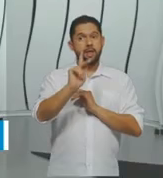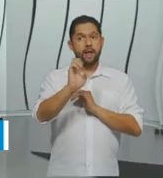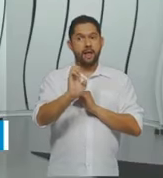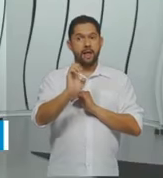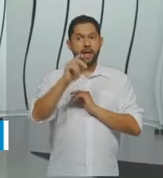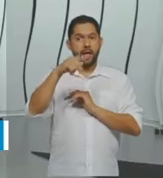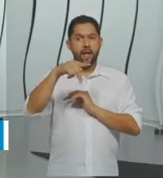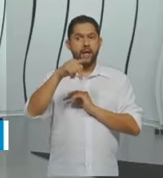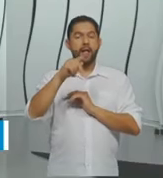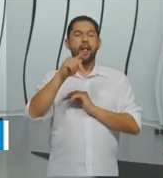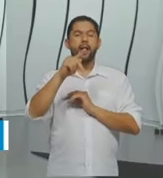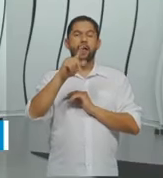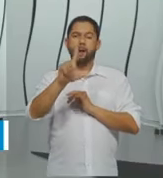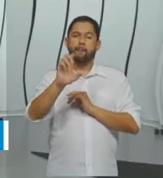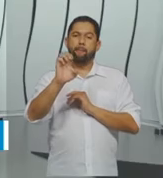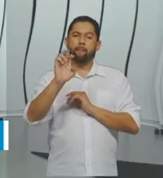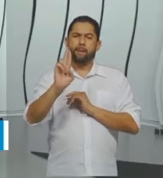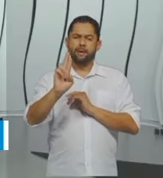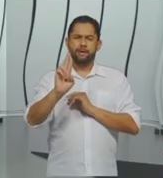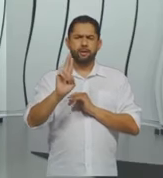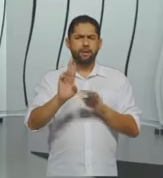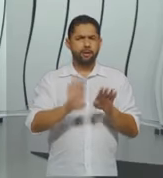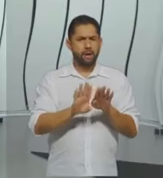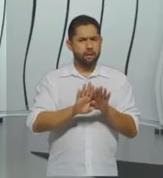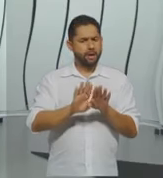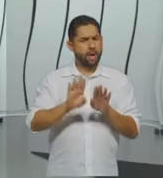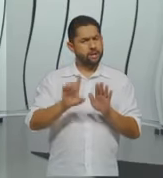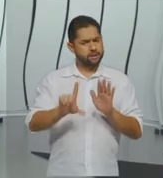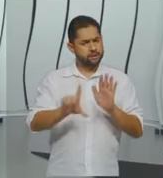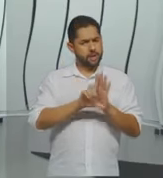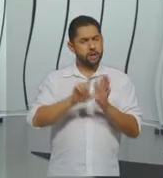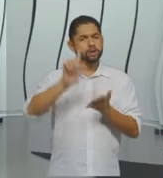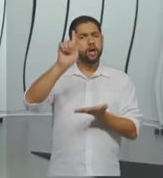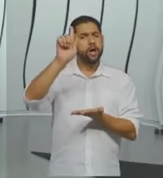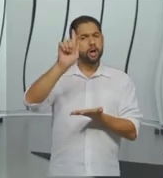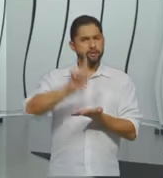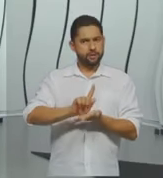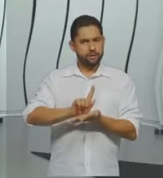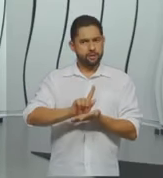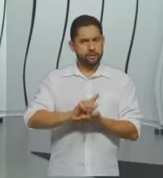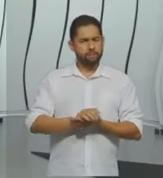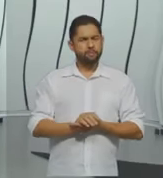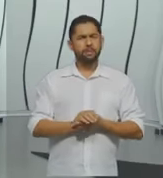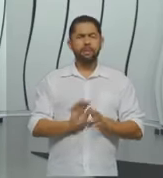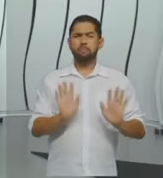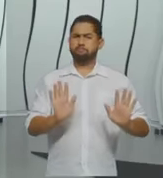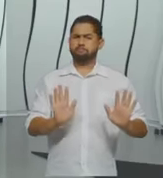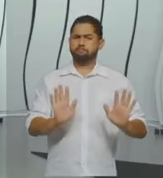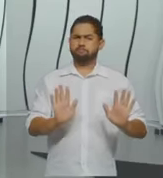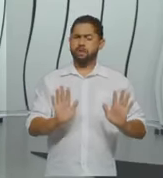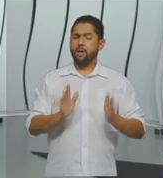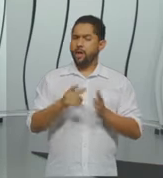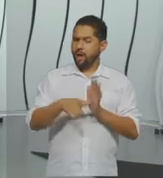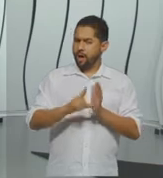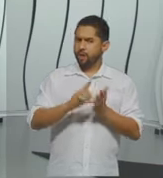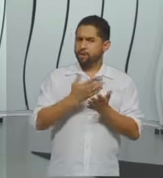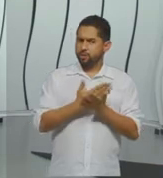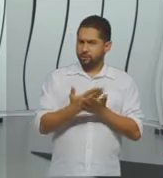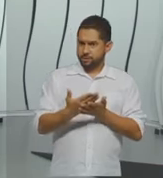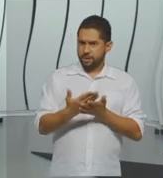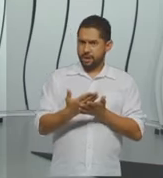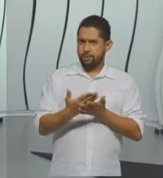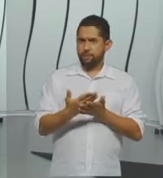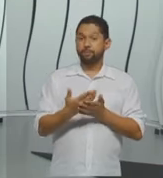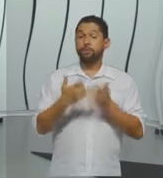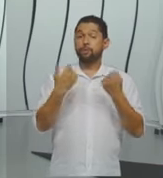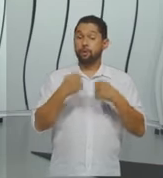universal. Só que para a gente poder falar das leis de Kepler e também da lei de gravitação universal de Newton, eu vou precisar